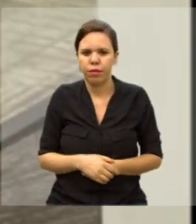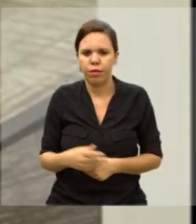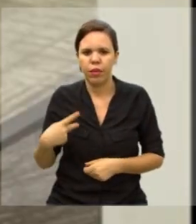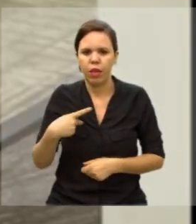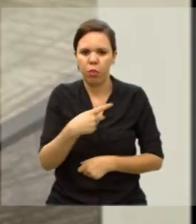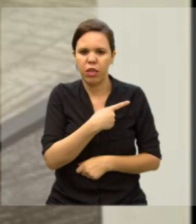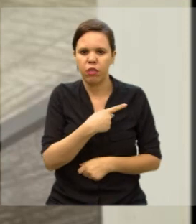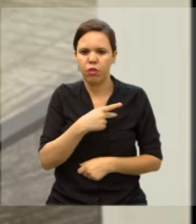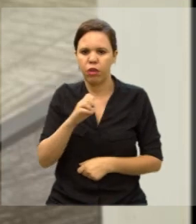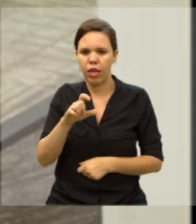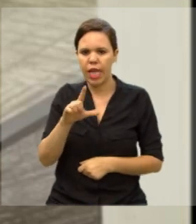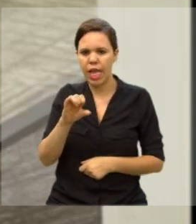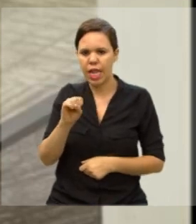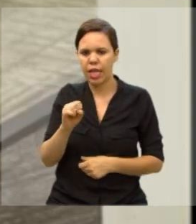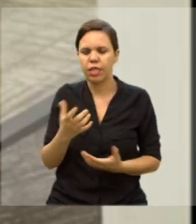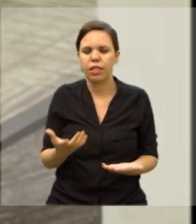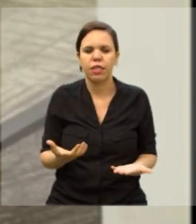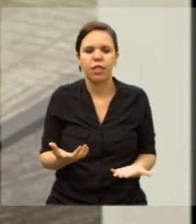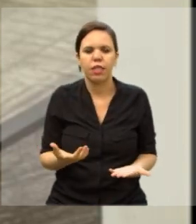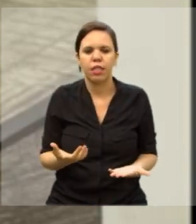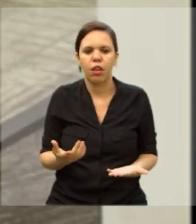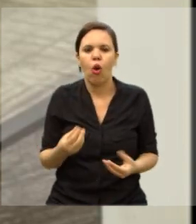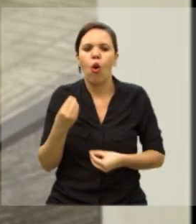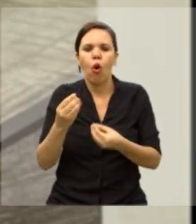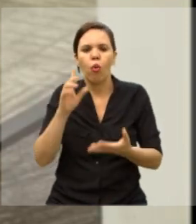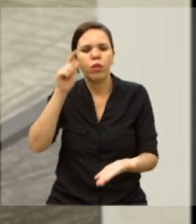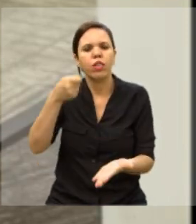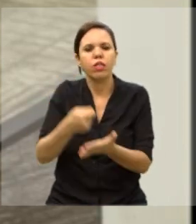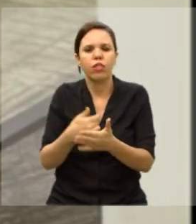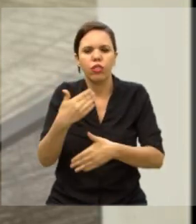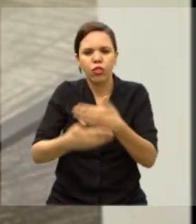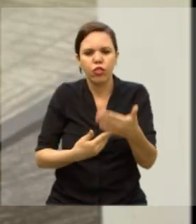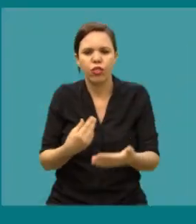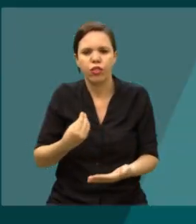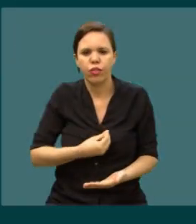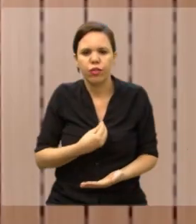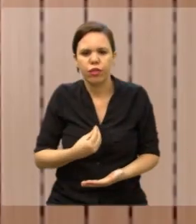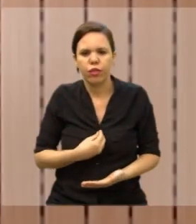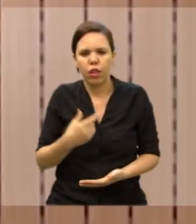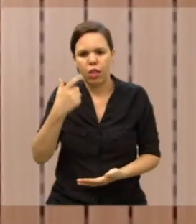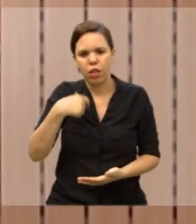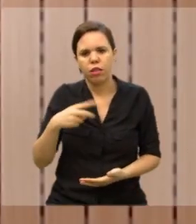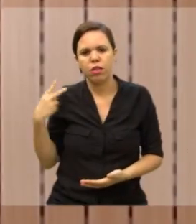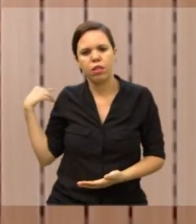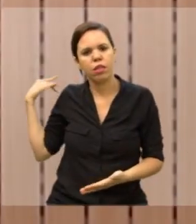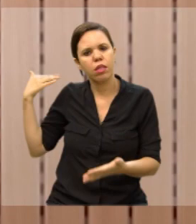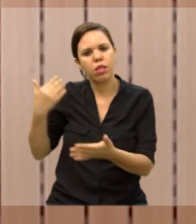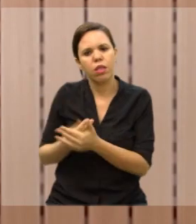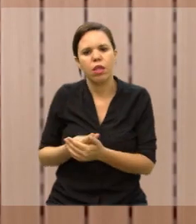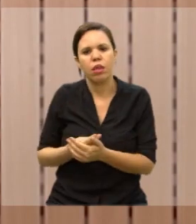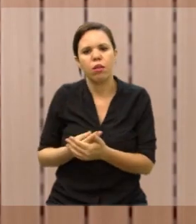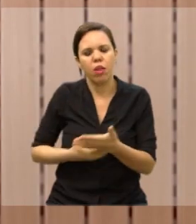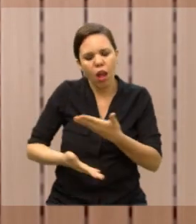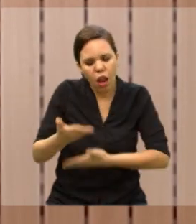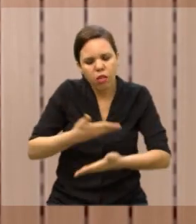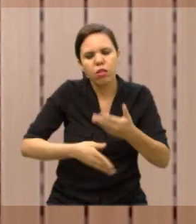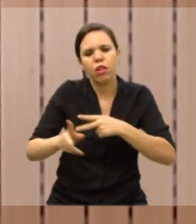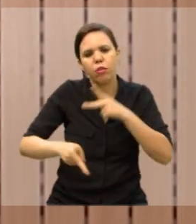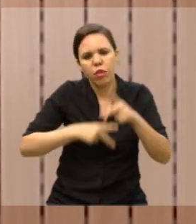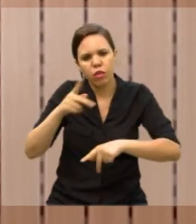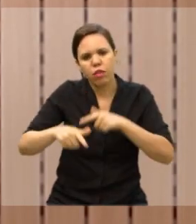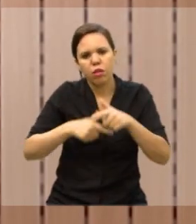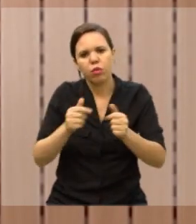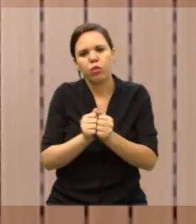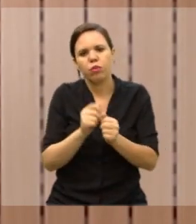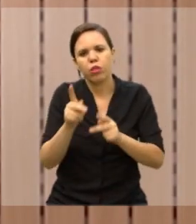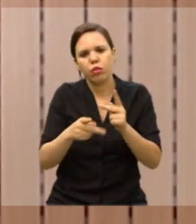Pastor Elias conta como decidiu ingressar para a vida pública. Eu sempre lidei com gente, né? Sempre trabalhei com